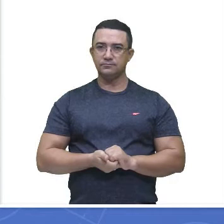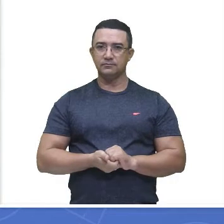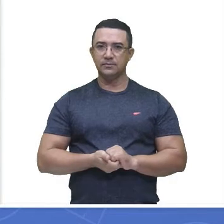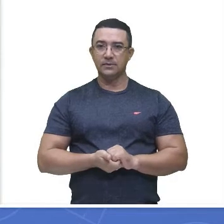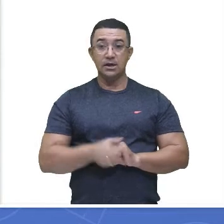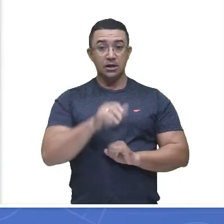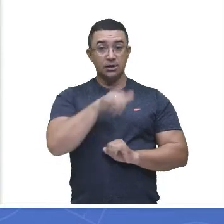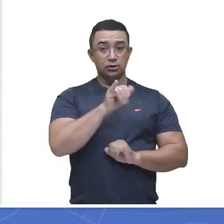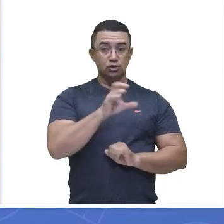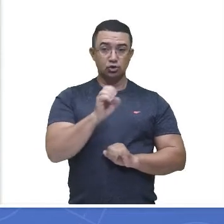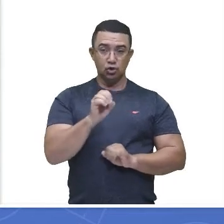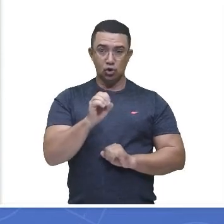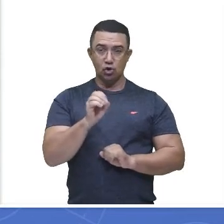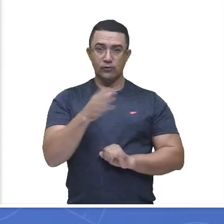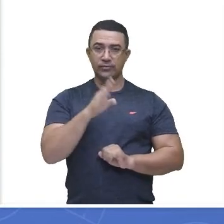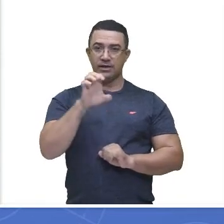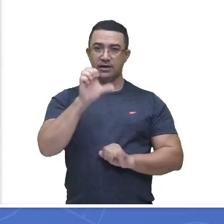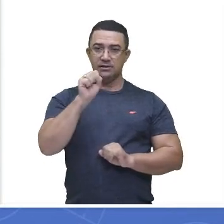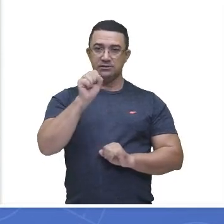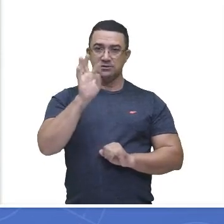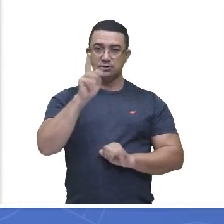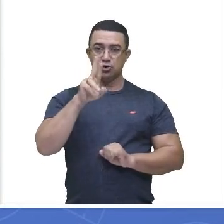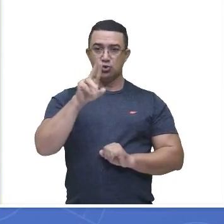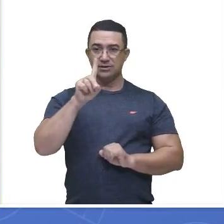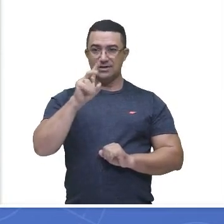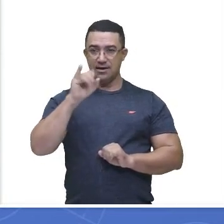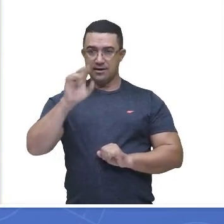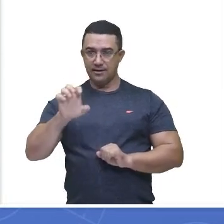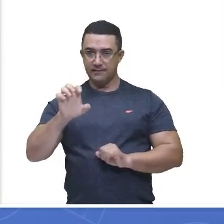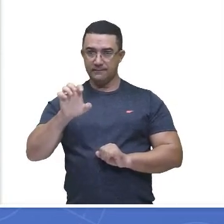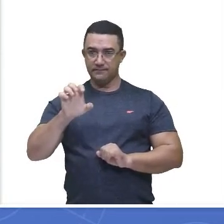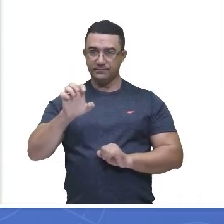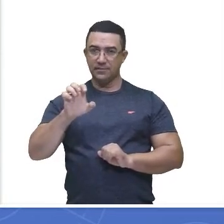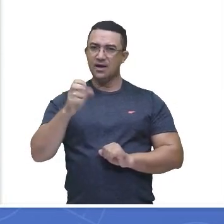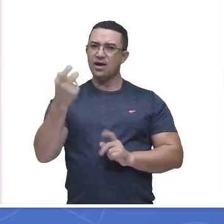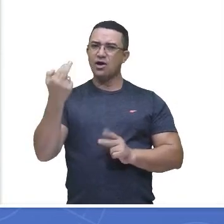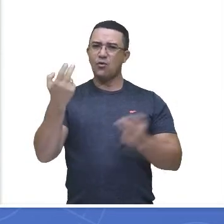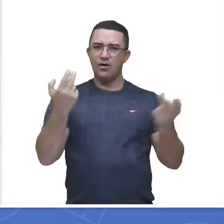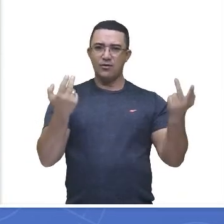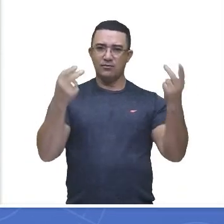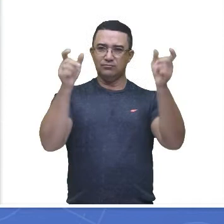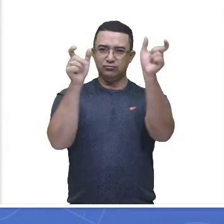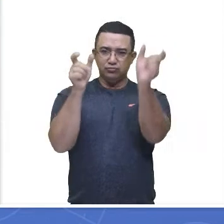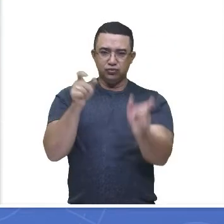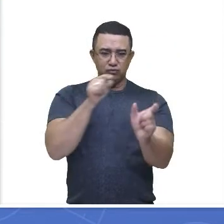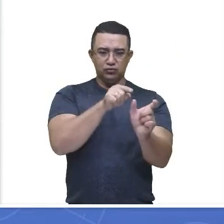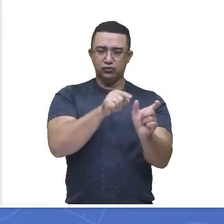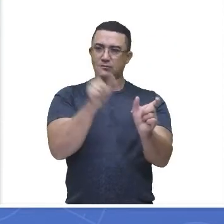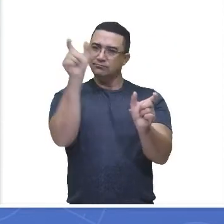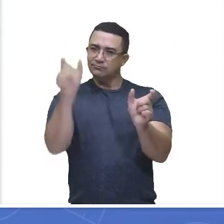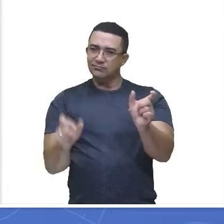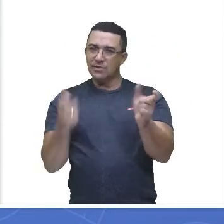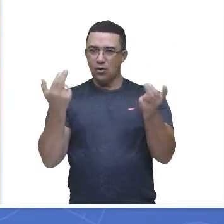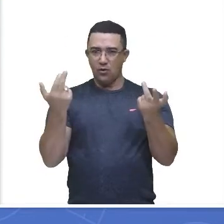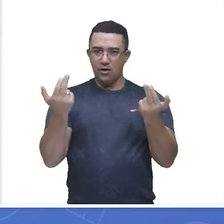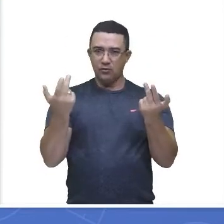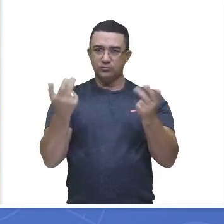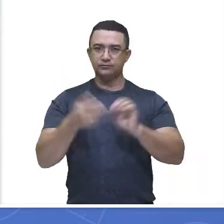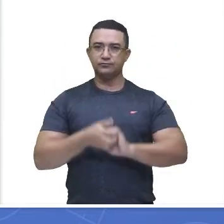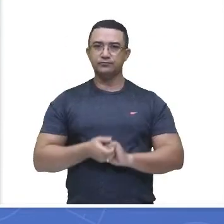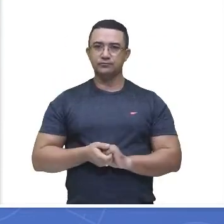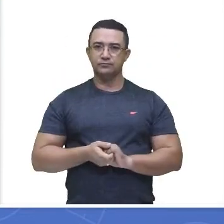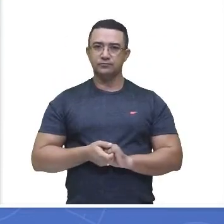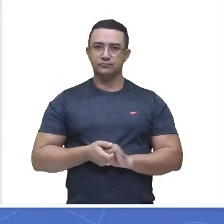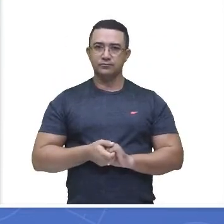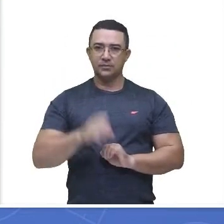yo estudie, ó, usar a mesma desinência, que tu estudies, que